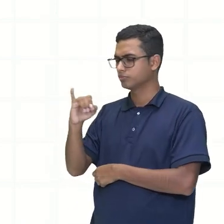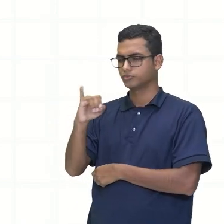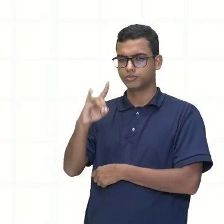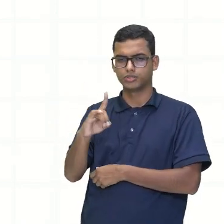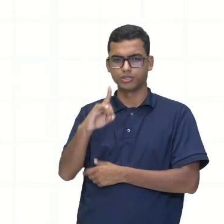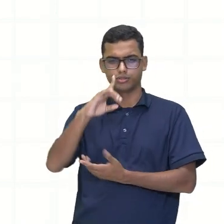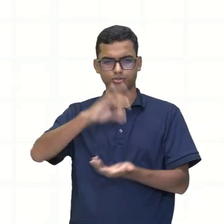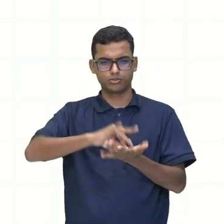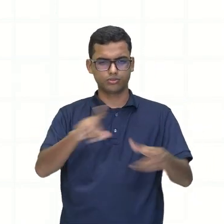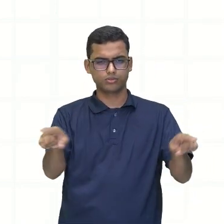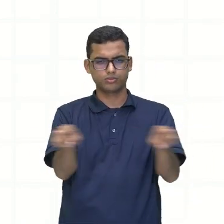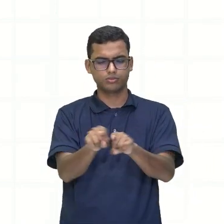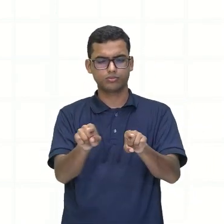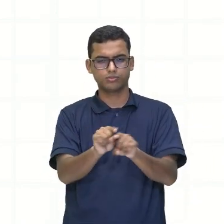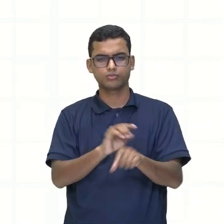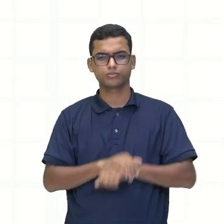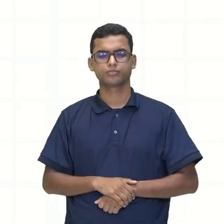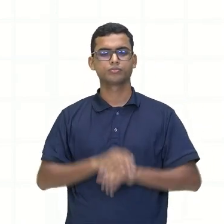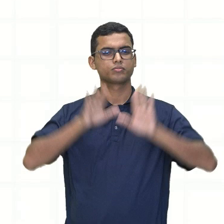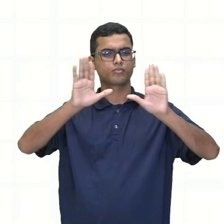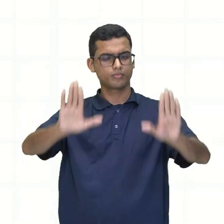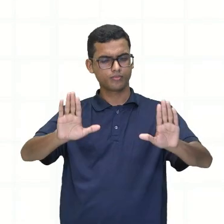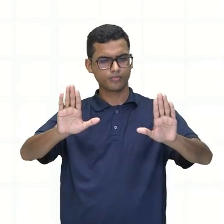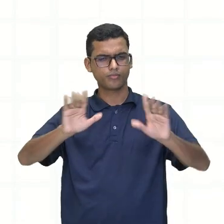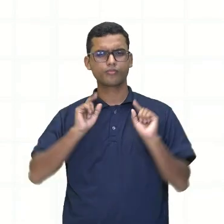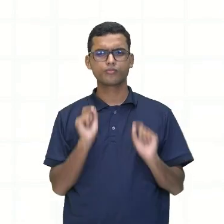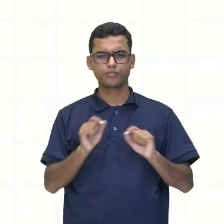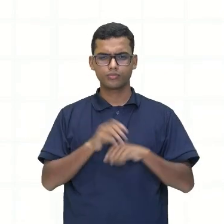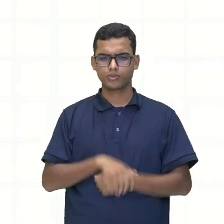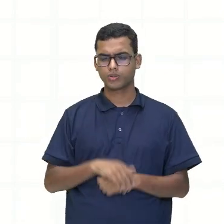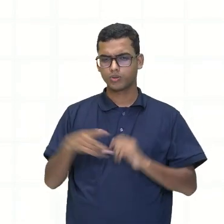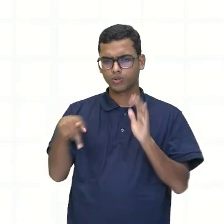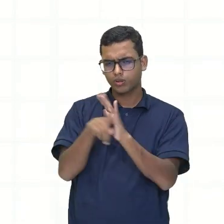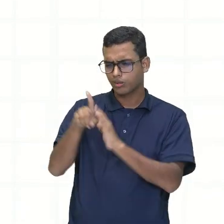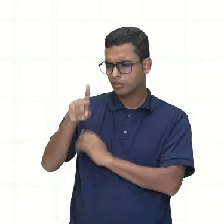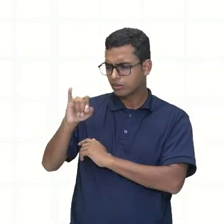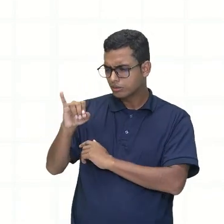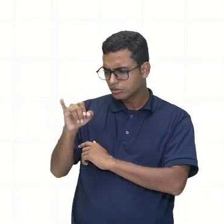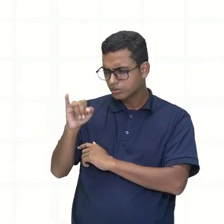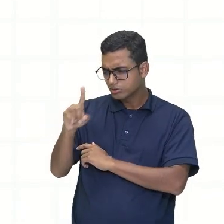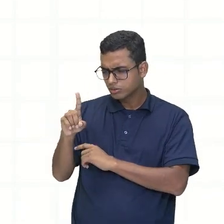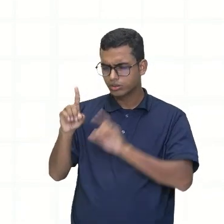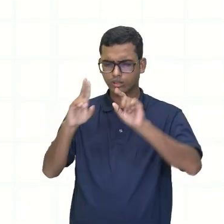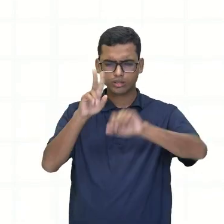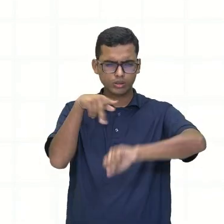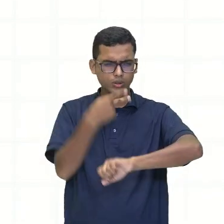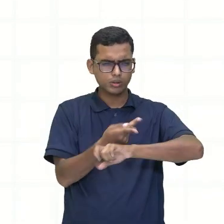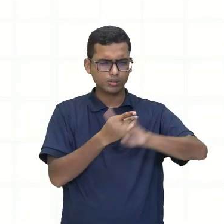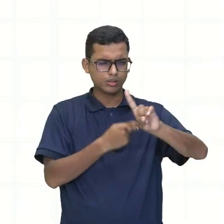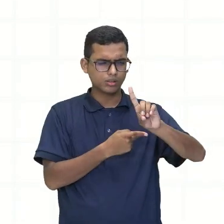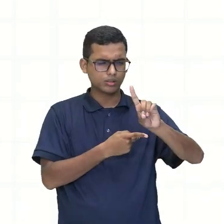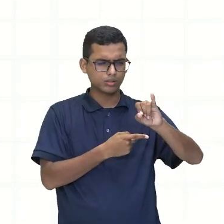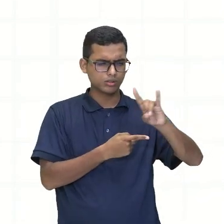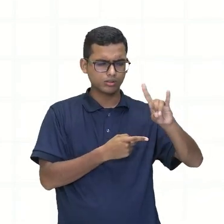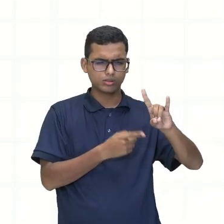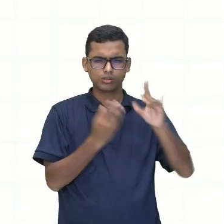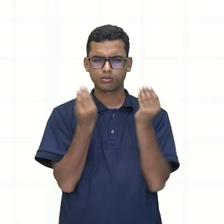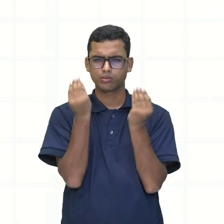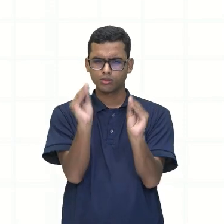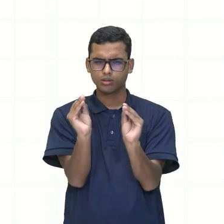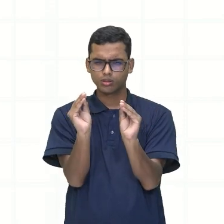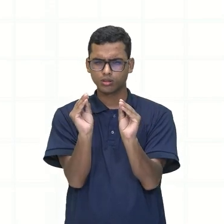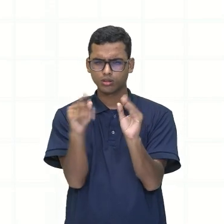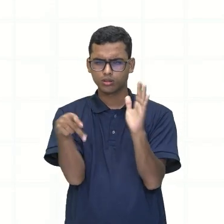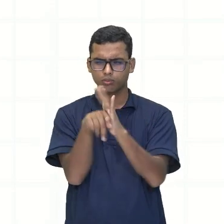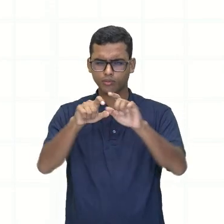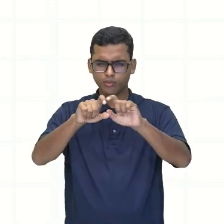minha resposta. Porém, o did de novo, tá? Não estaria correto o did,